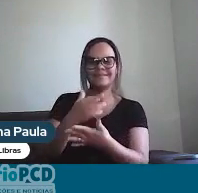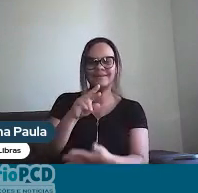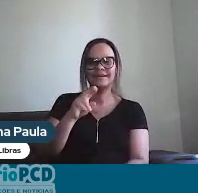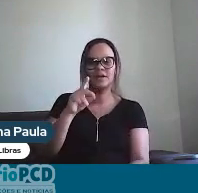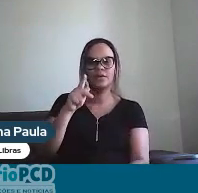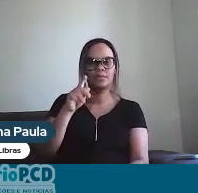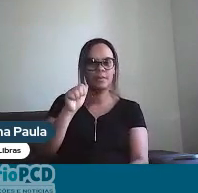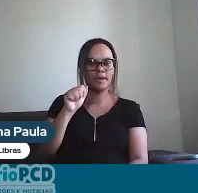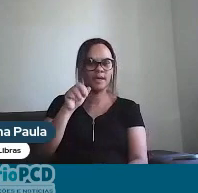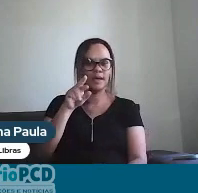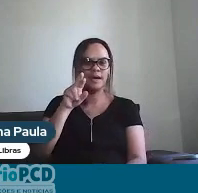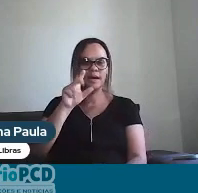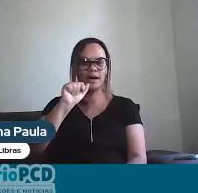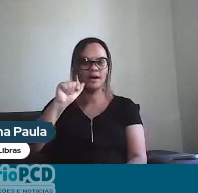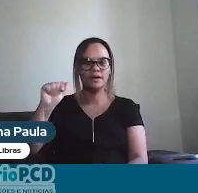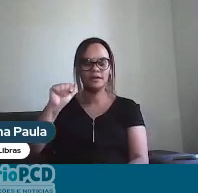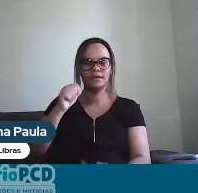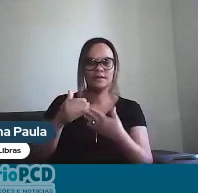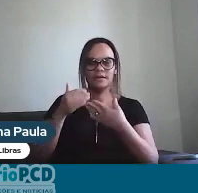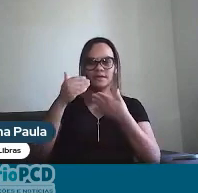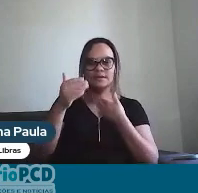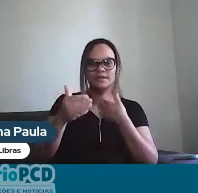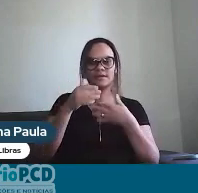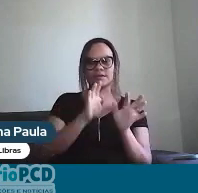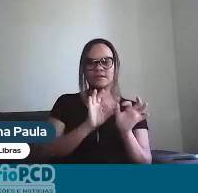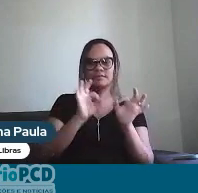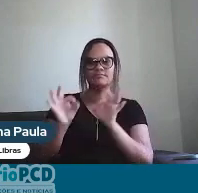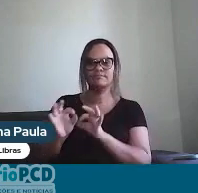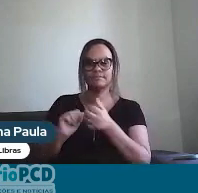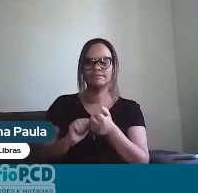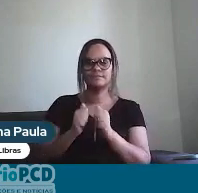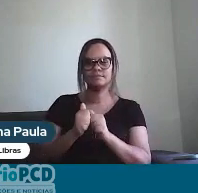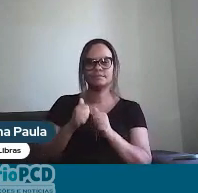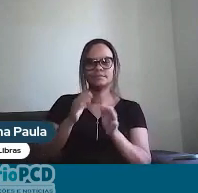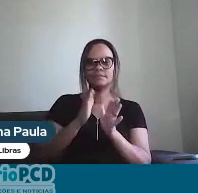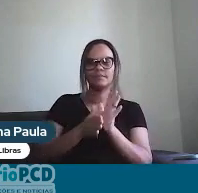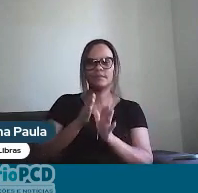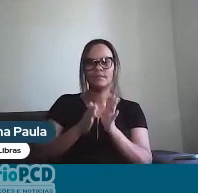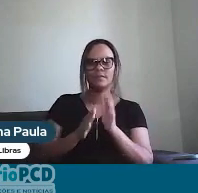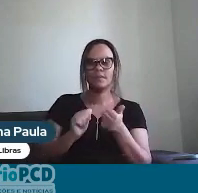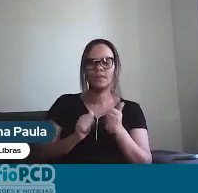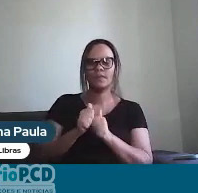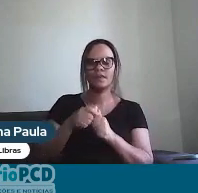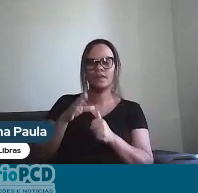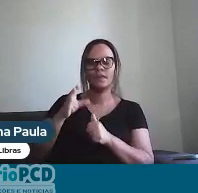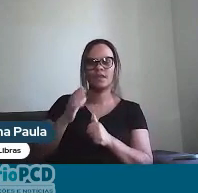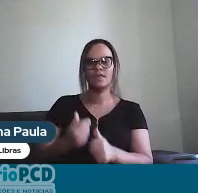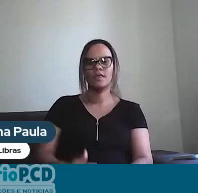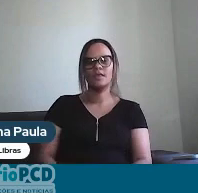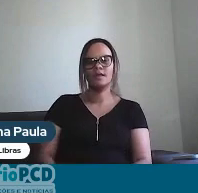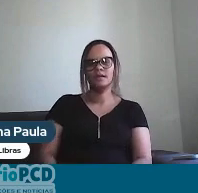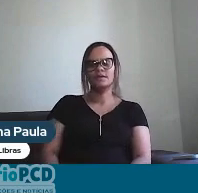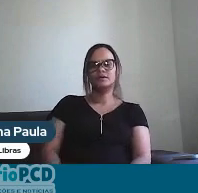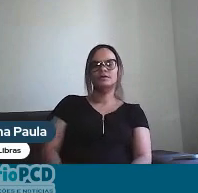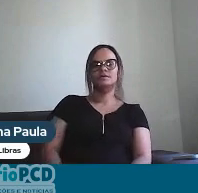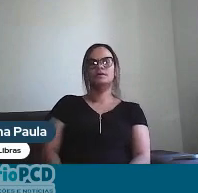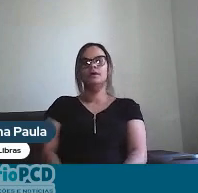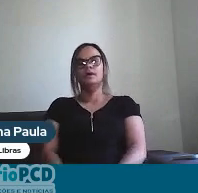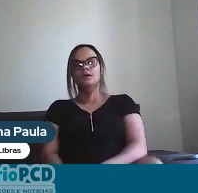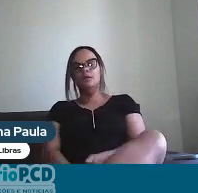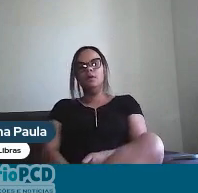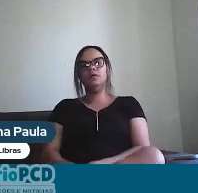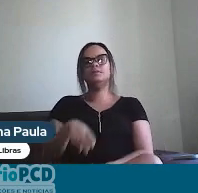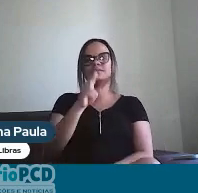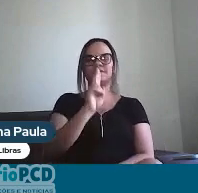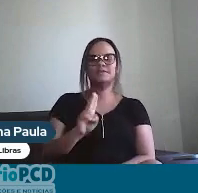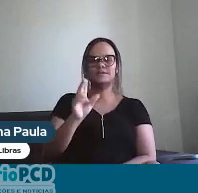IFBRA. Posteriormente, ele passou por reavaliação, né, um processo de validação científica, que a gente chama, junto à Universidade